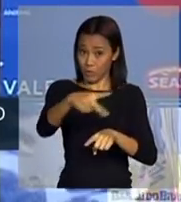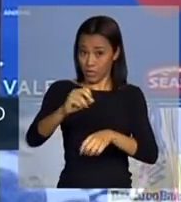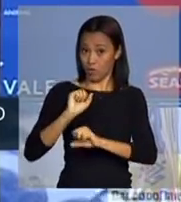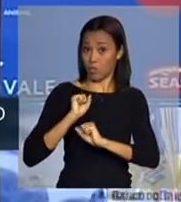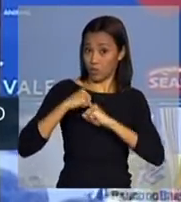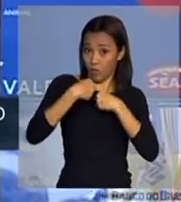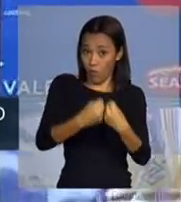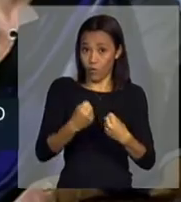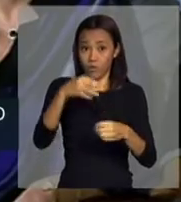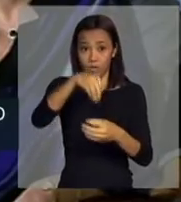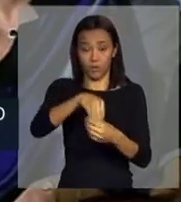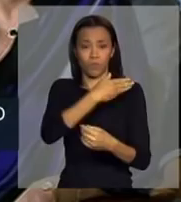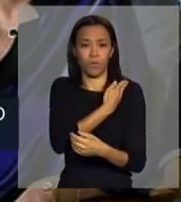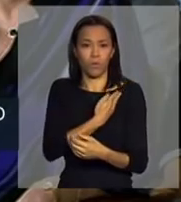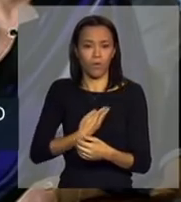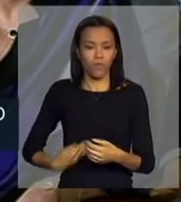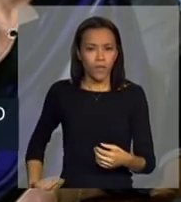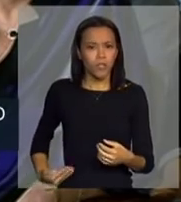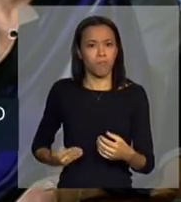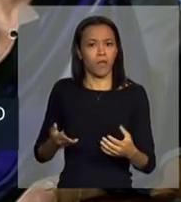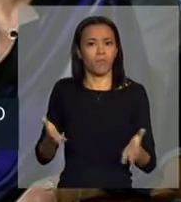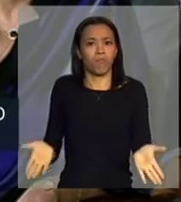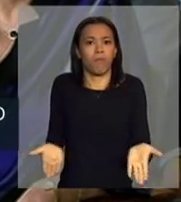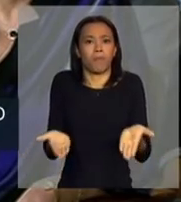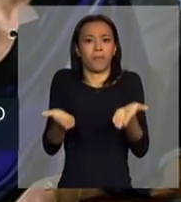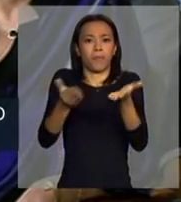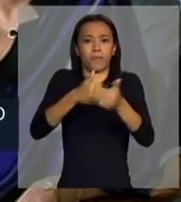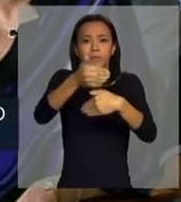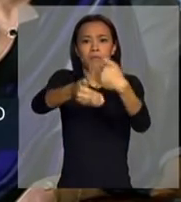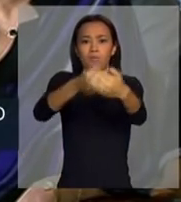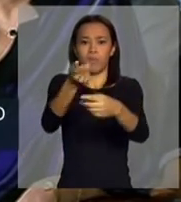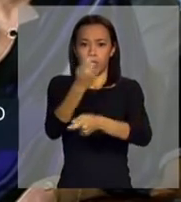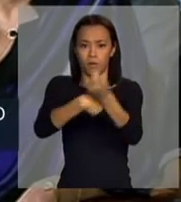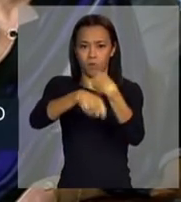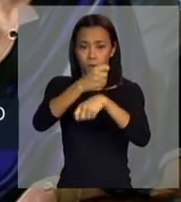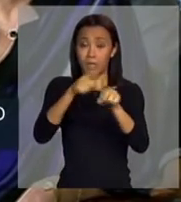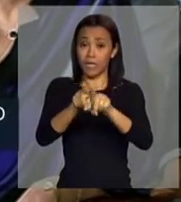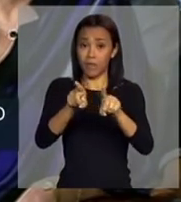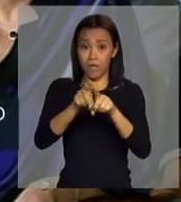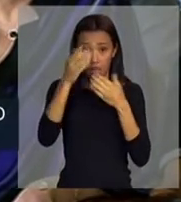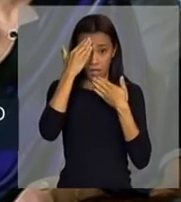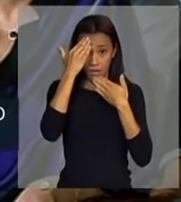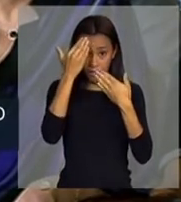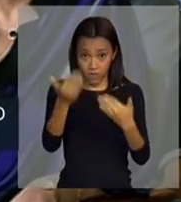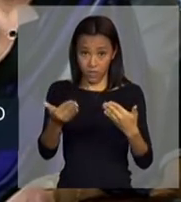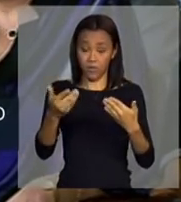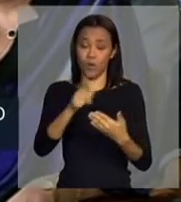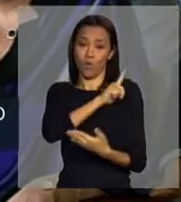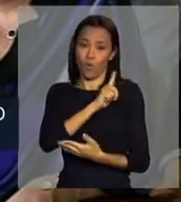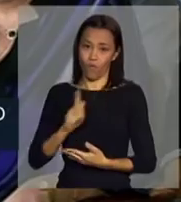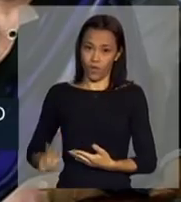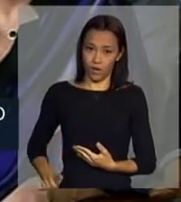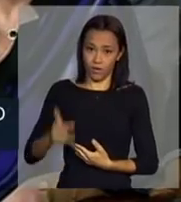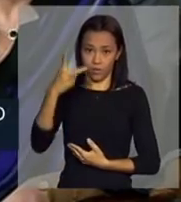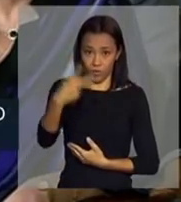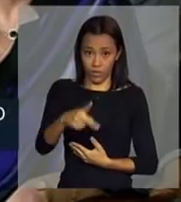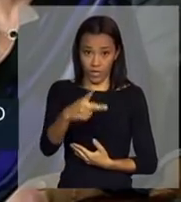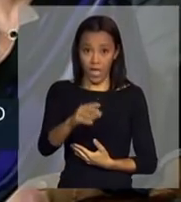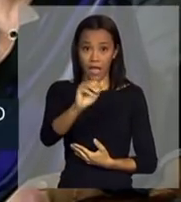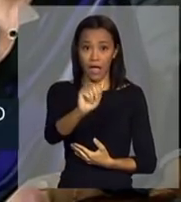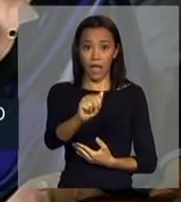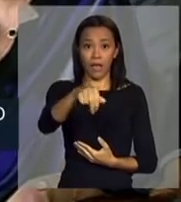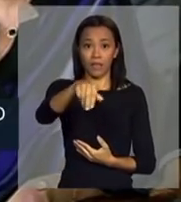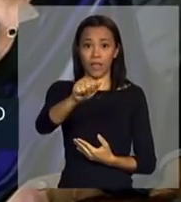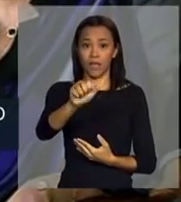imensos do seu governo para a promoção do crescimento econômico. Agradecemos a presença do senhor governador de Minas, professor Antônio